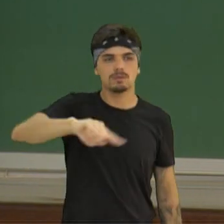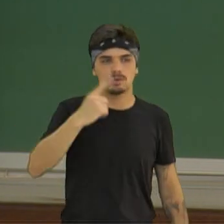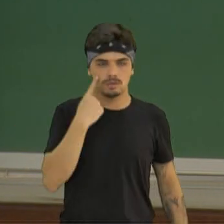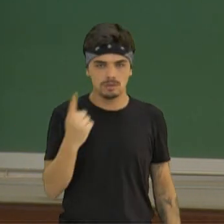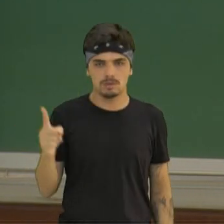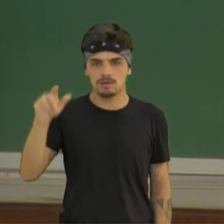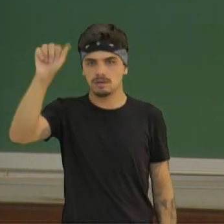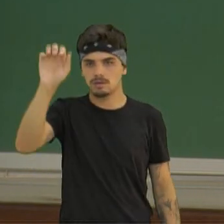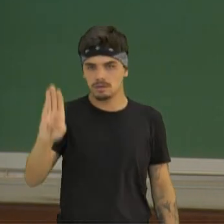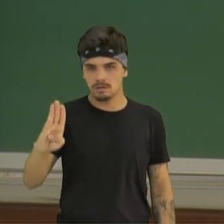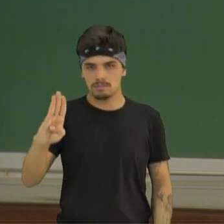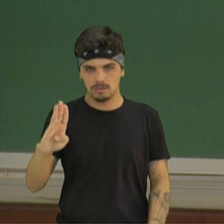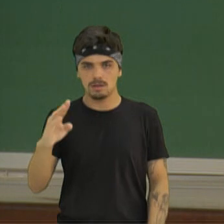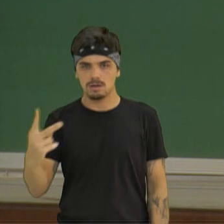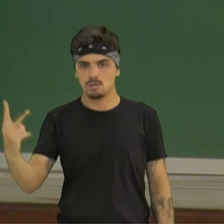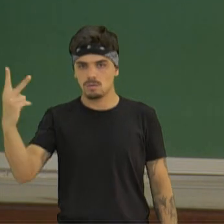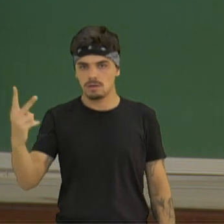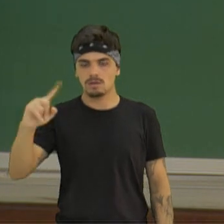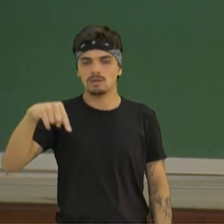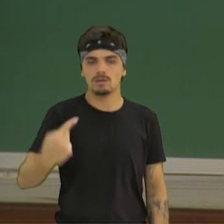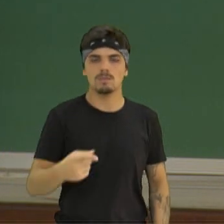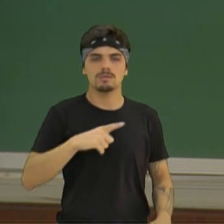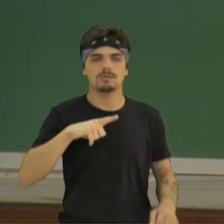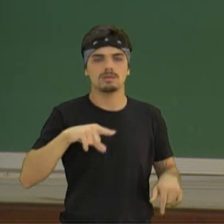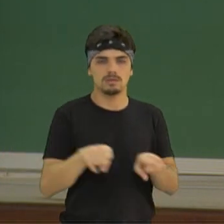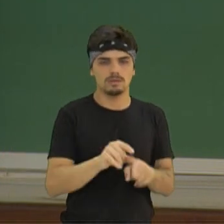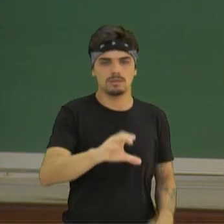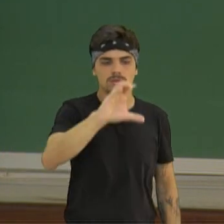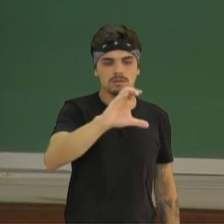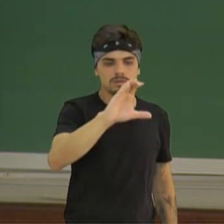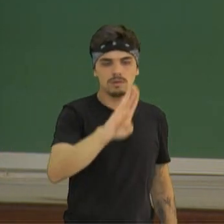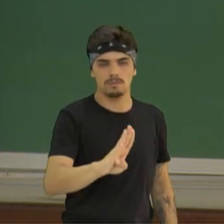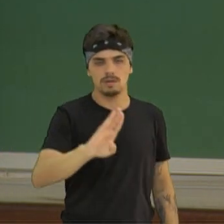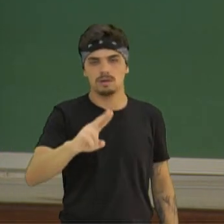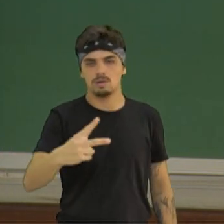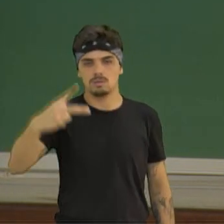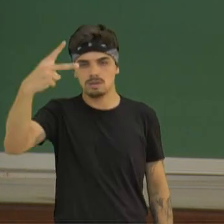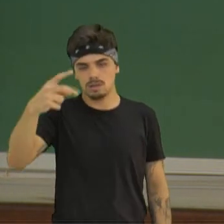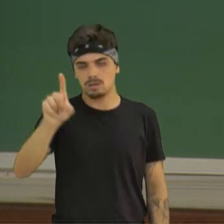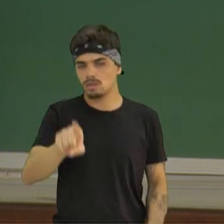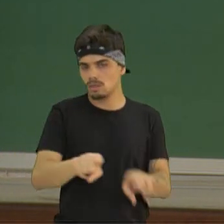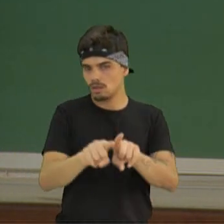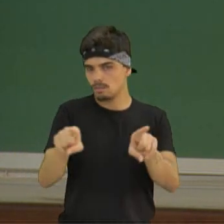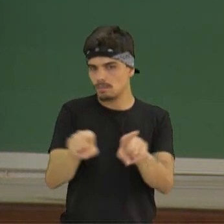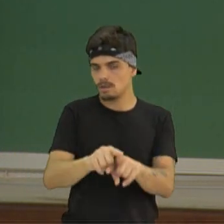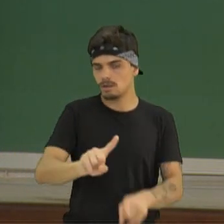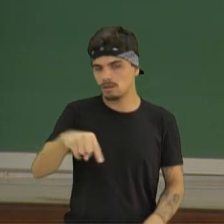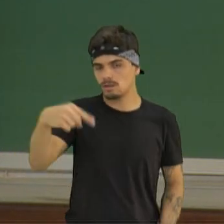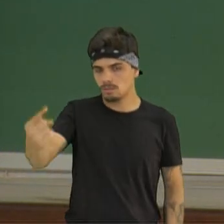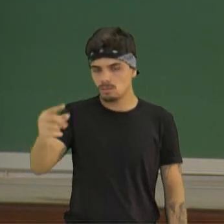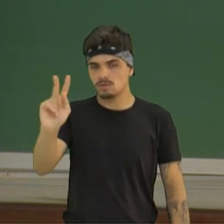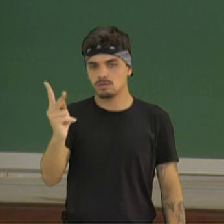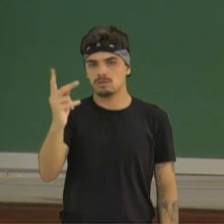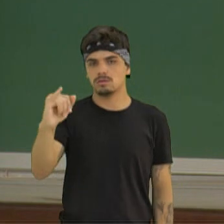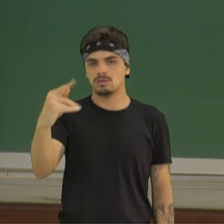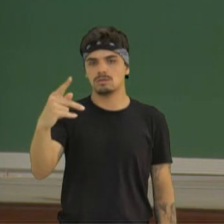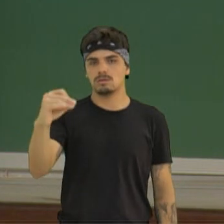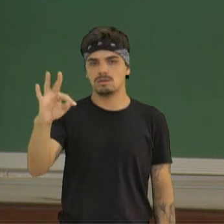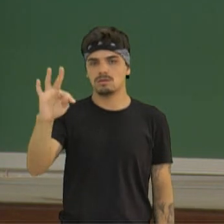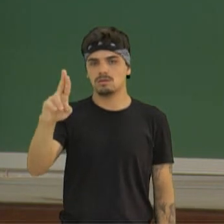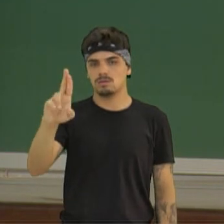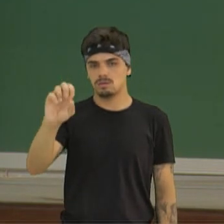A e B ao quadrado, depois C e B ao quadrado, né? E a hipotenusa, aí, a